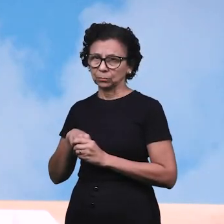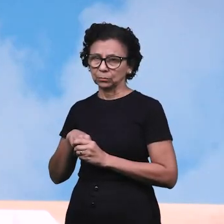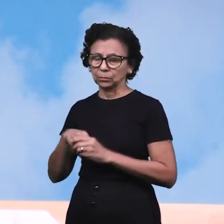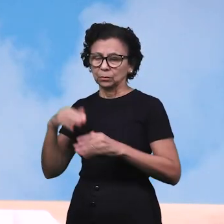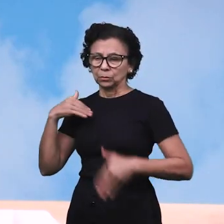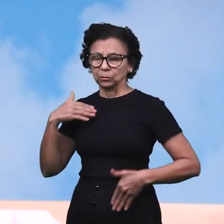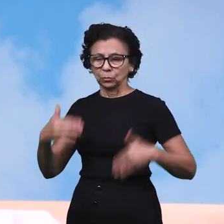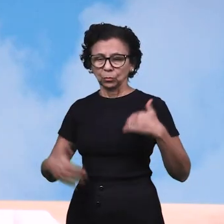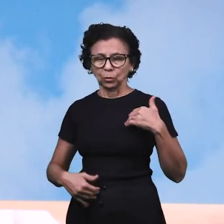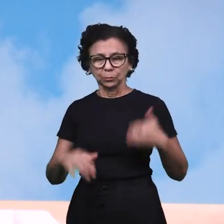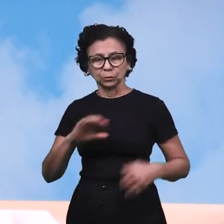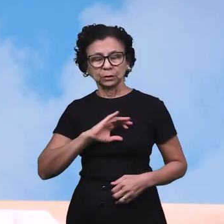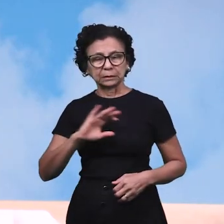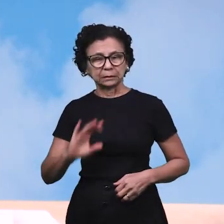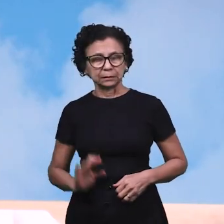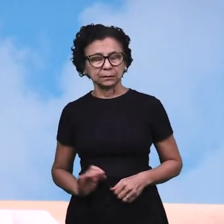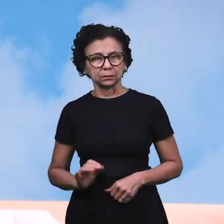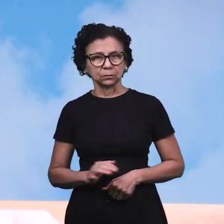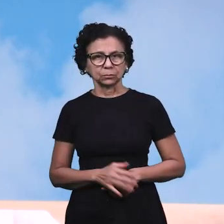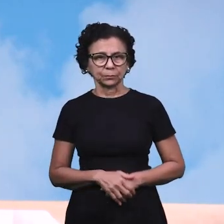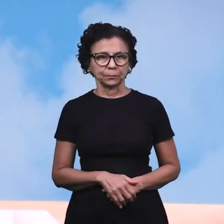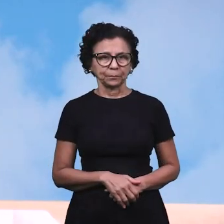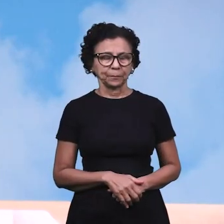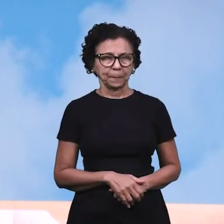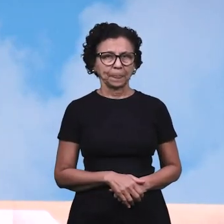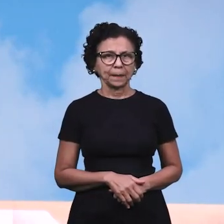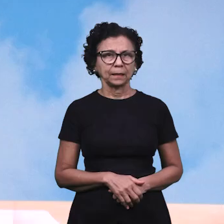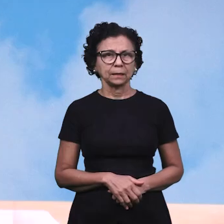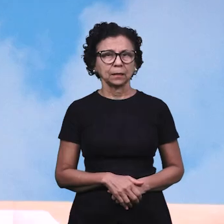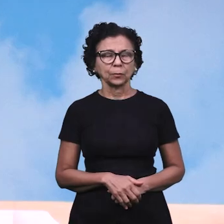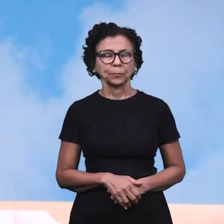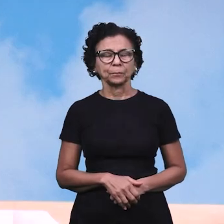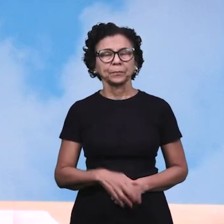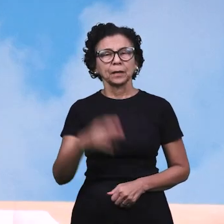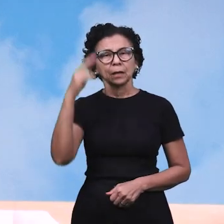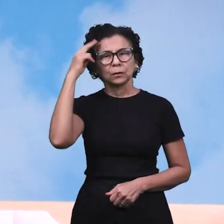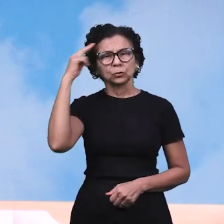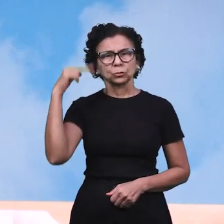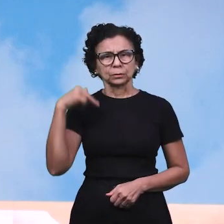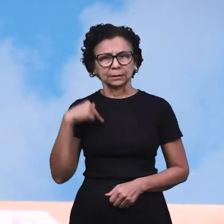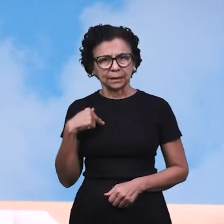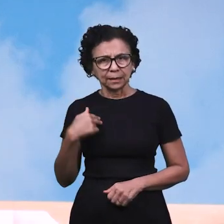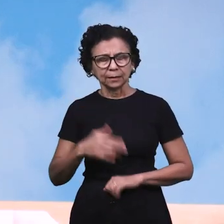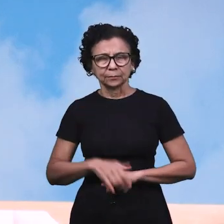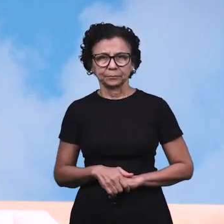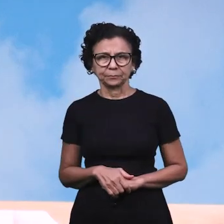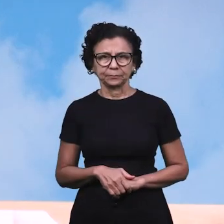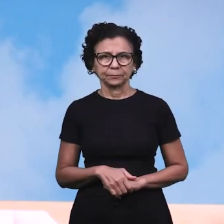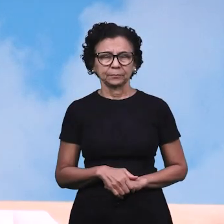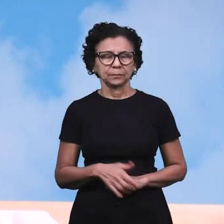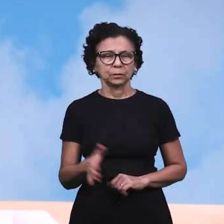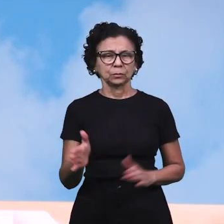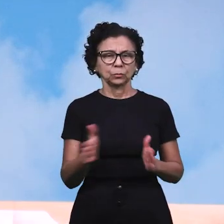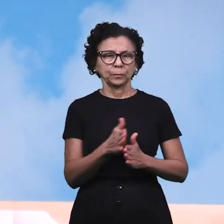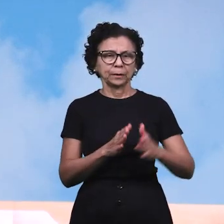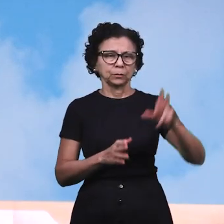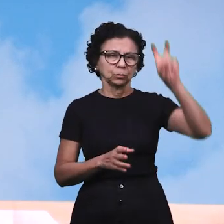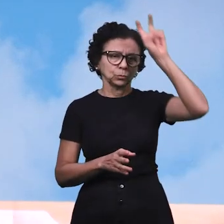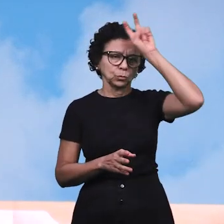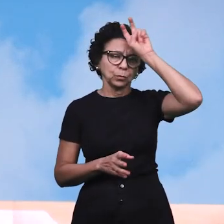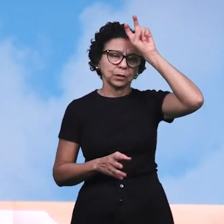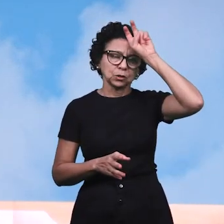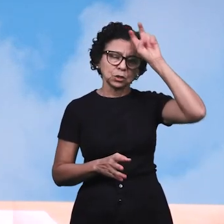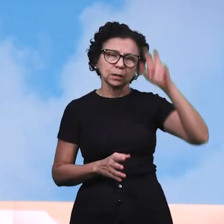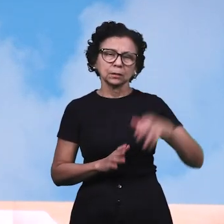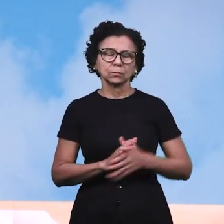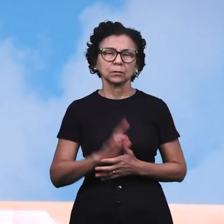José, ele foi chamado para salvador do mundo. Ele ia pagar o preço. Você não. Você foi chamado para ser uma bênção na sua casa, para ser uma